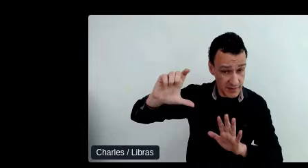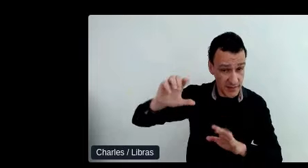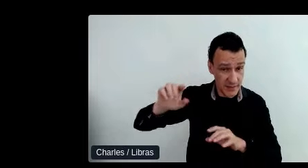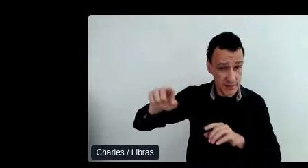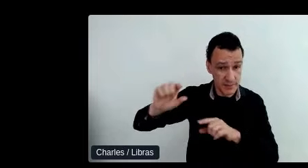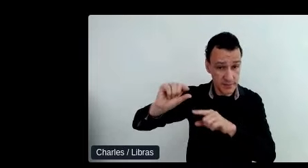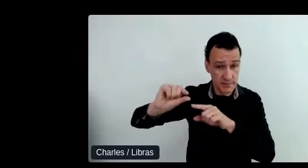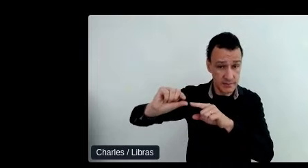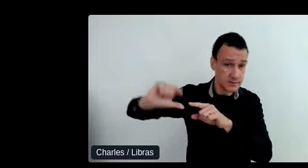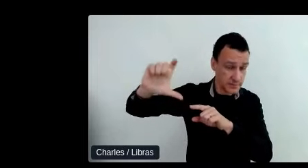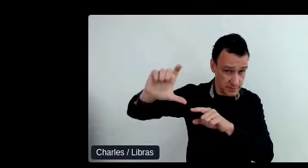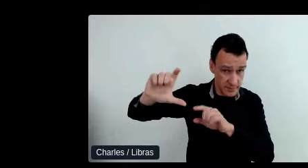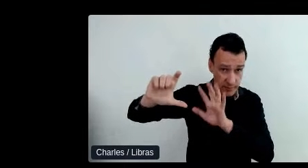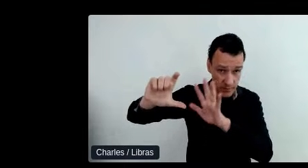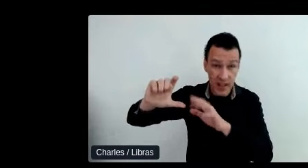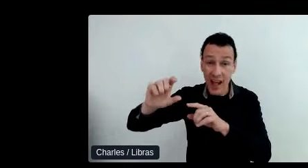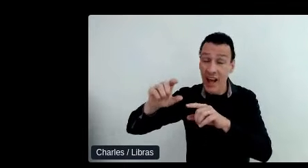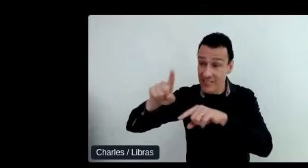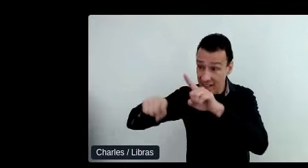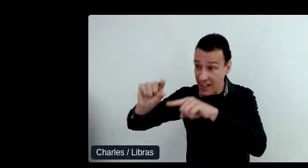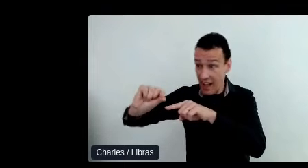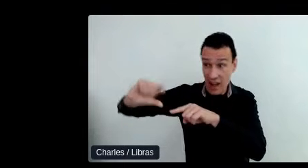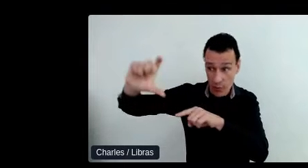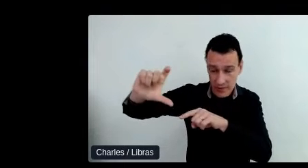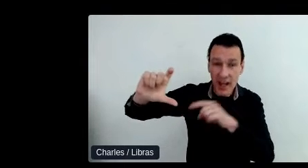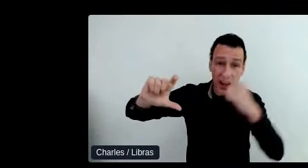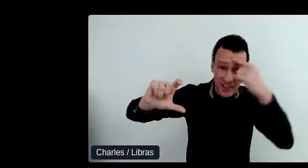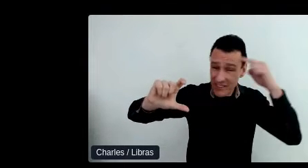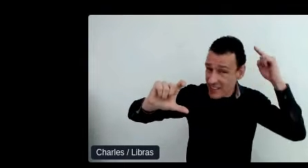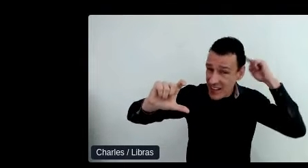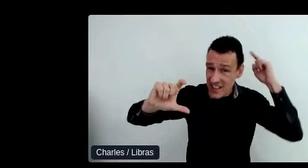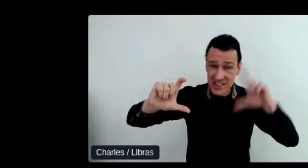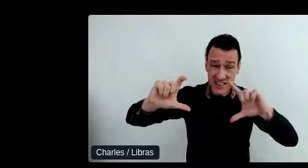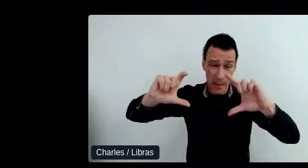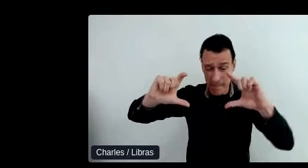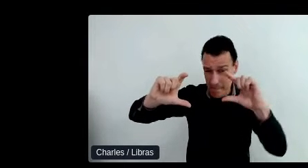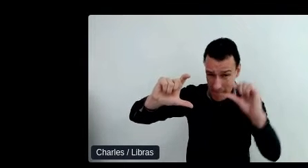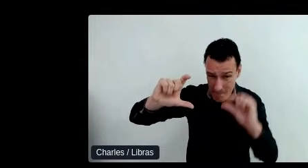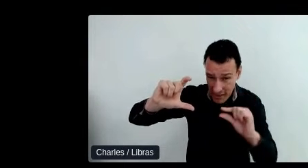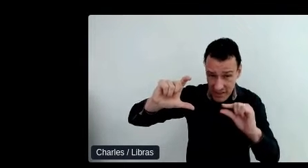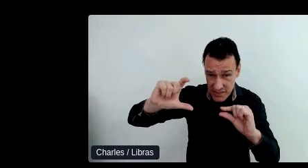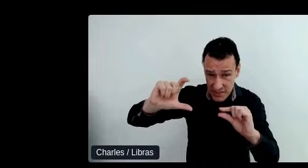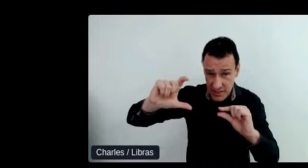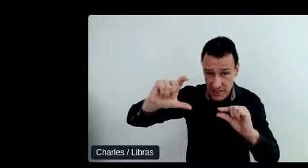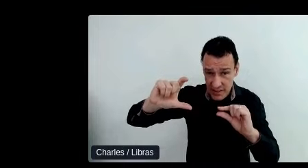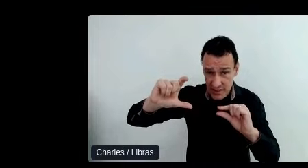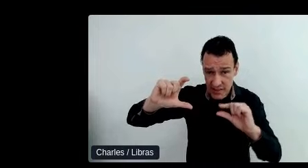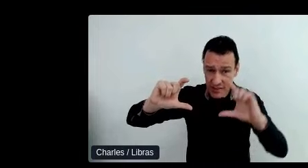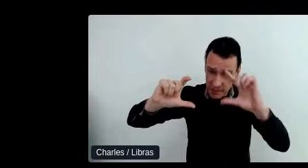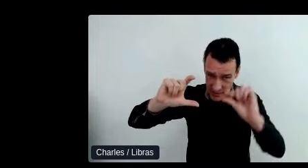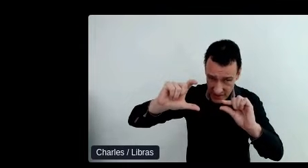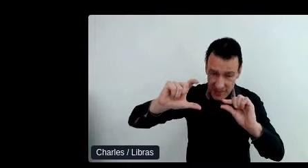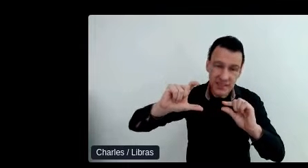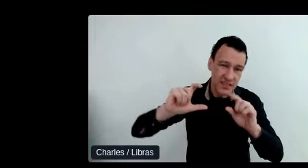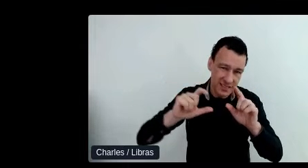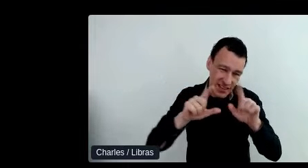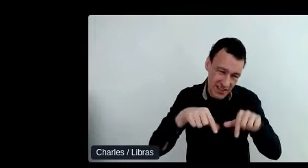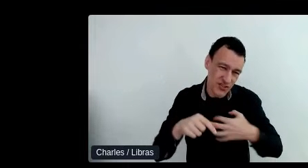está muito baixo, que a gente chama de, também que é outro método de verificar, que é o overfit,